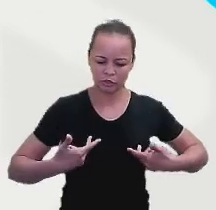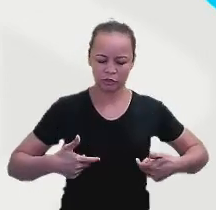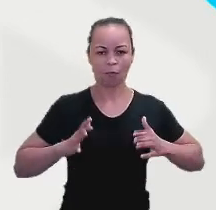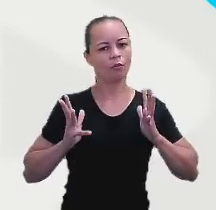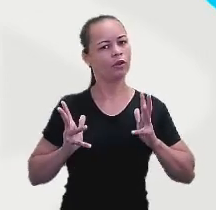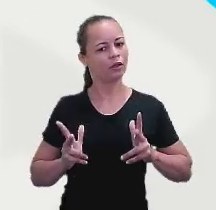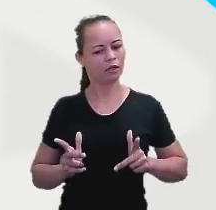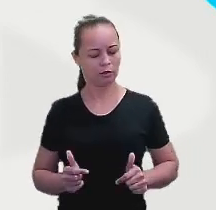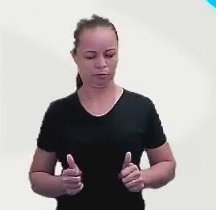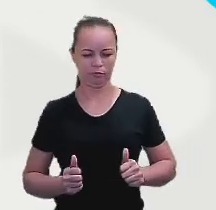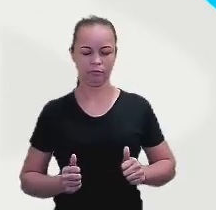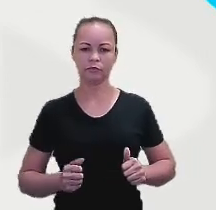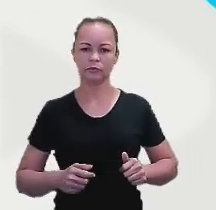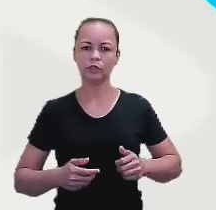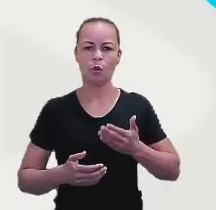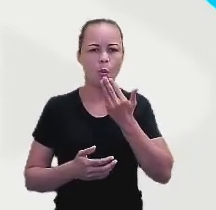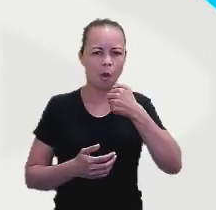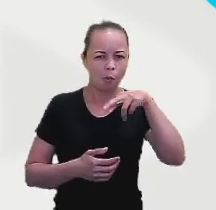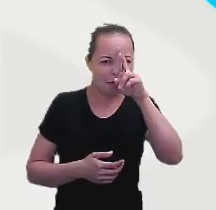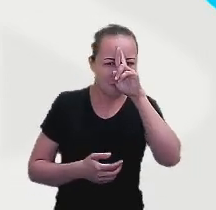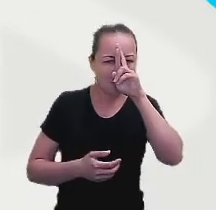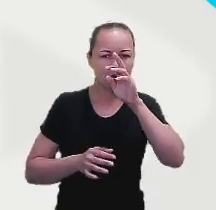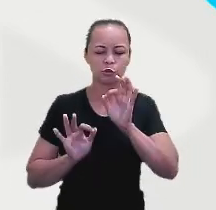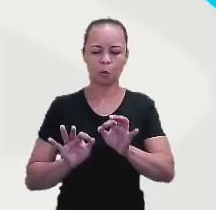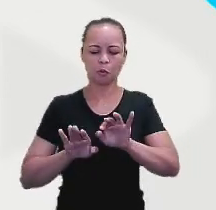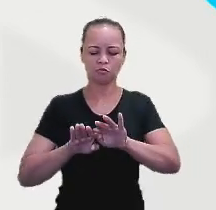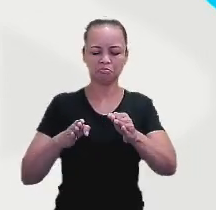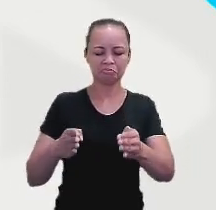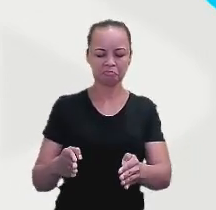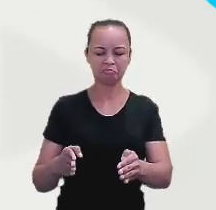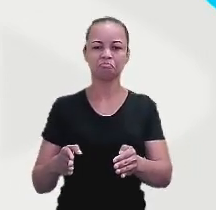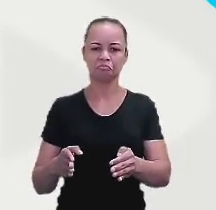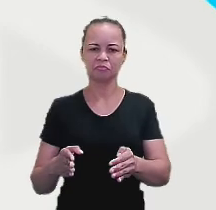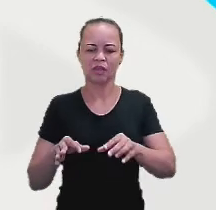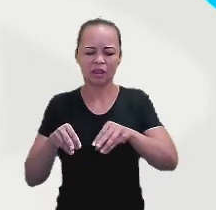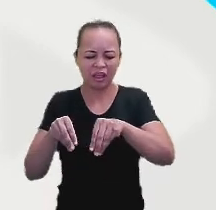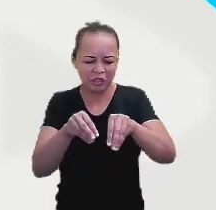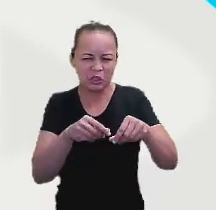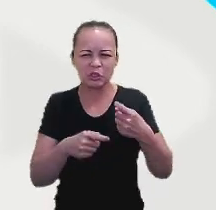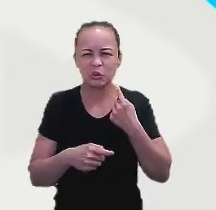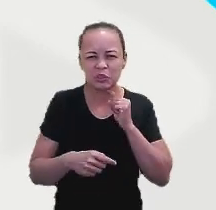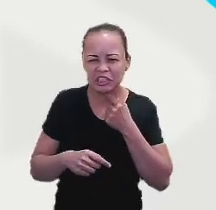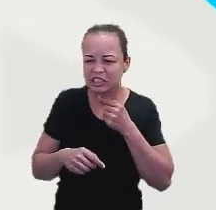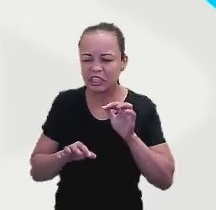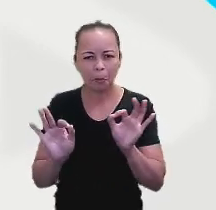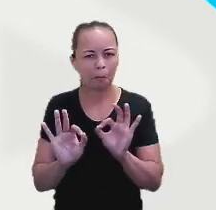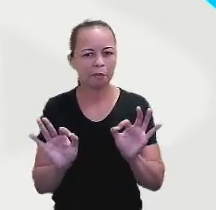O almoço pronto na mesa e nem uma migalha à vista, tudo luzindo.